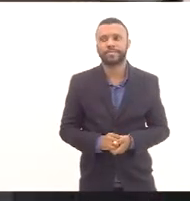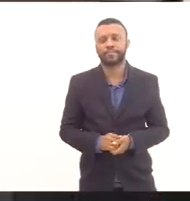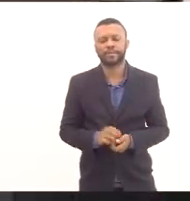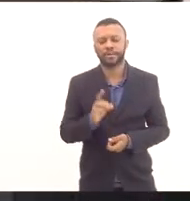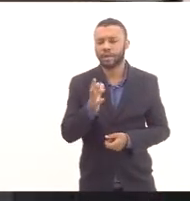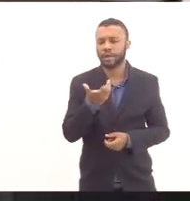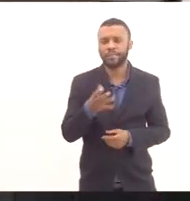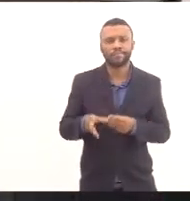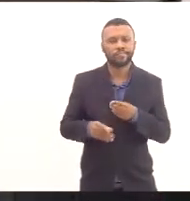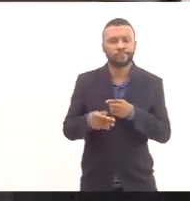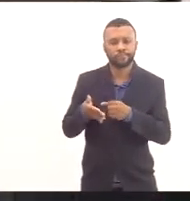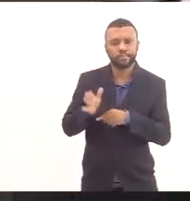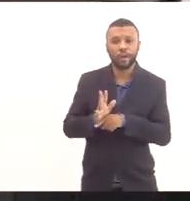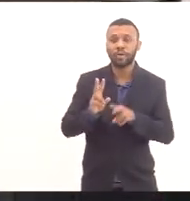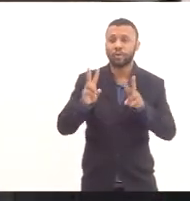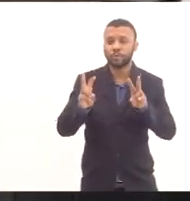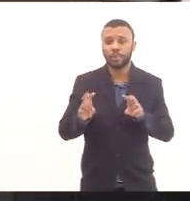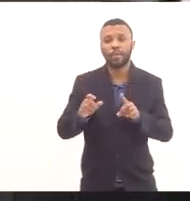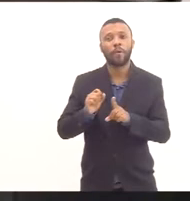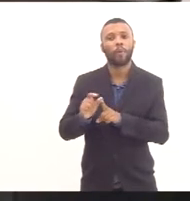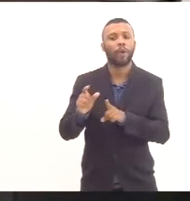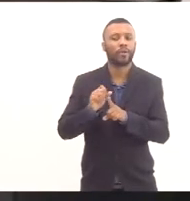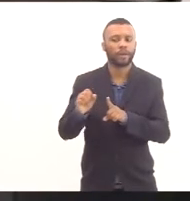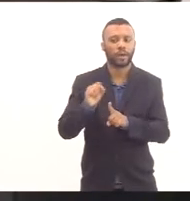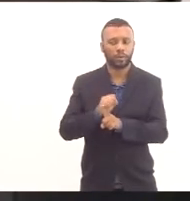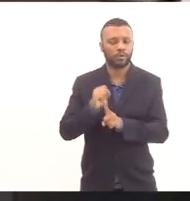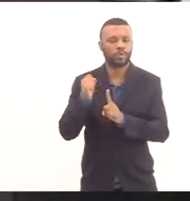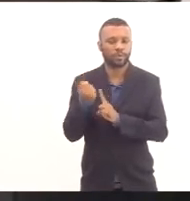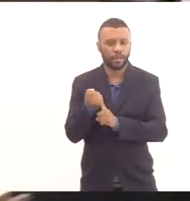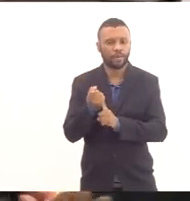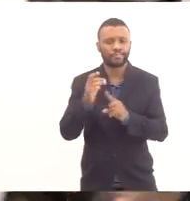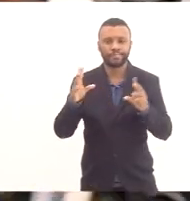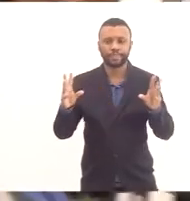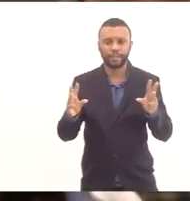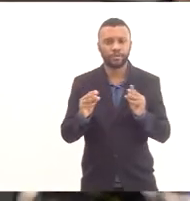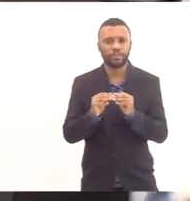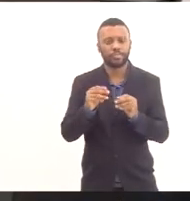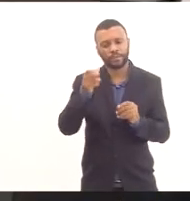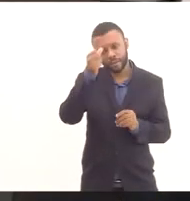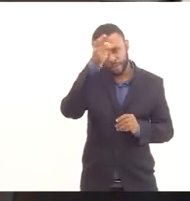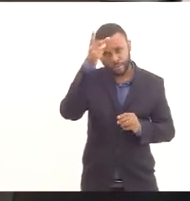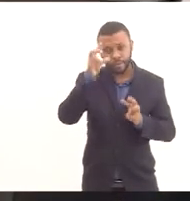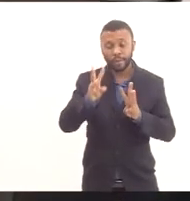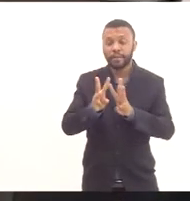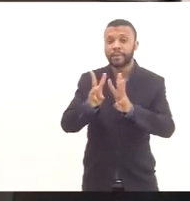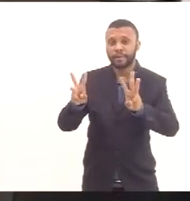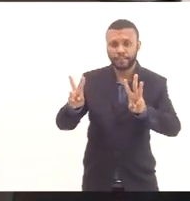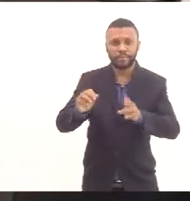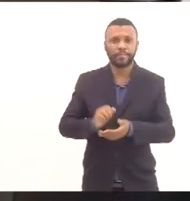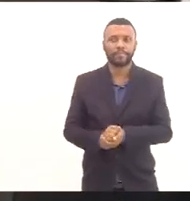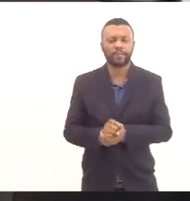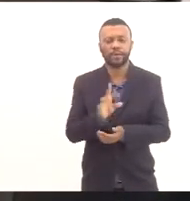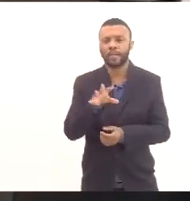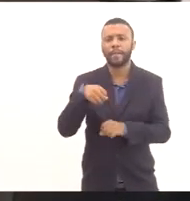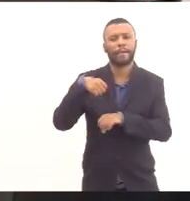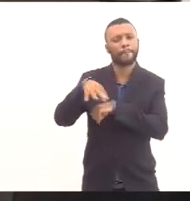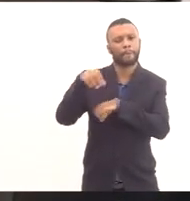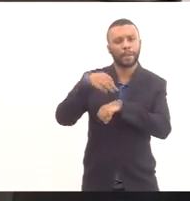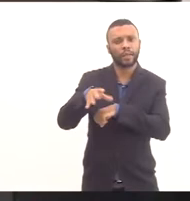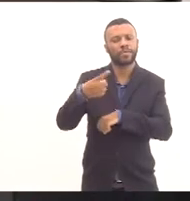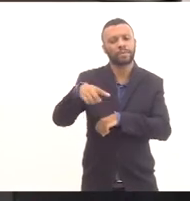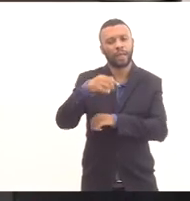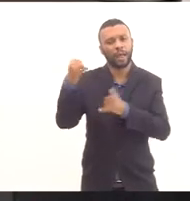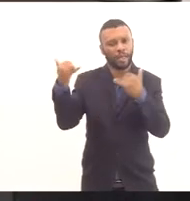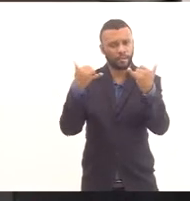fazer uma contribuição relação aluguel social Eu já peguei aqui um resumo Zinho pelo site Prefeitura mesmo sob atualizar a todos em relação